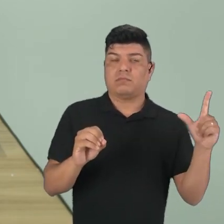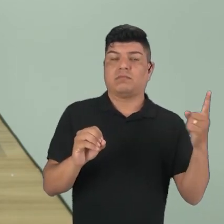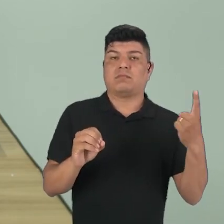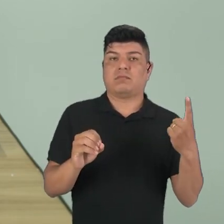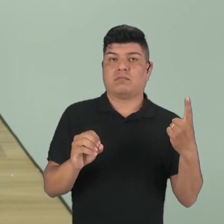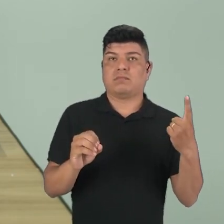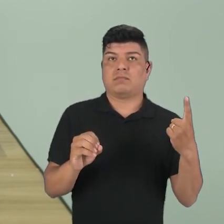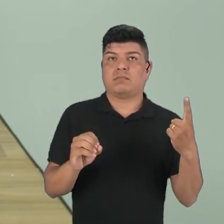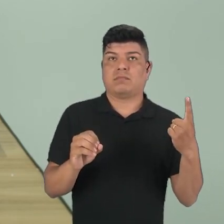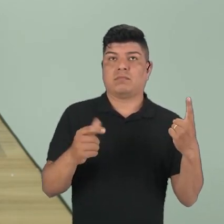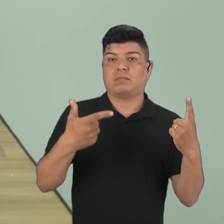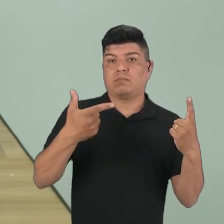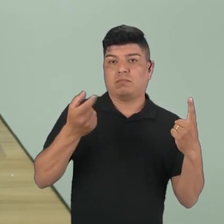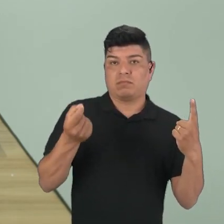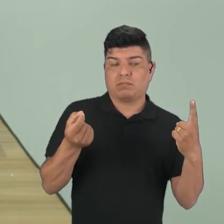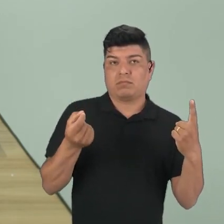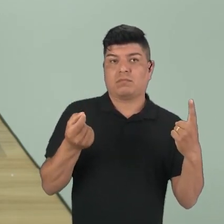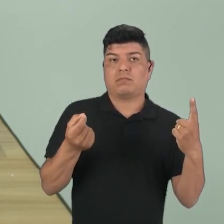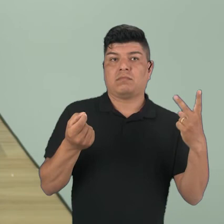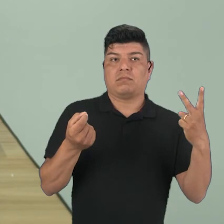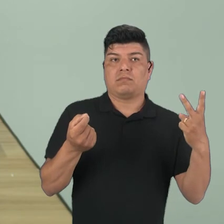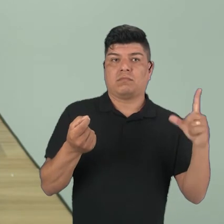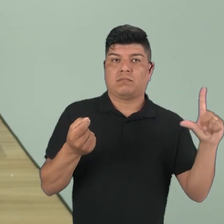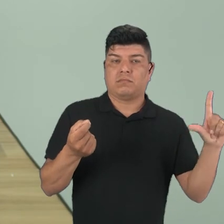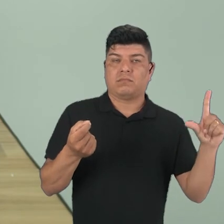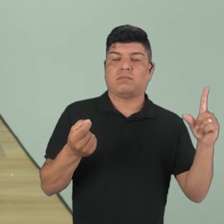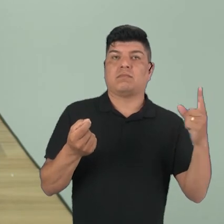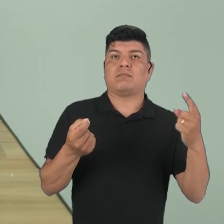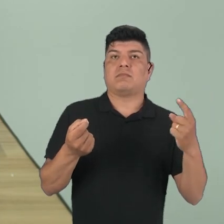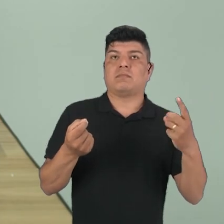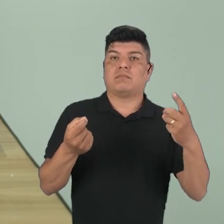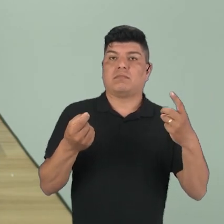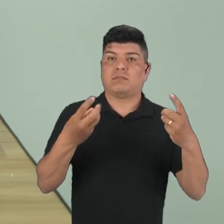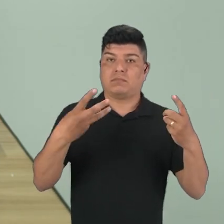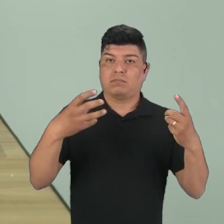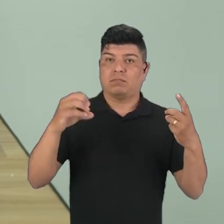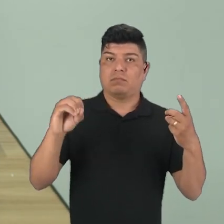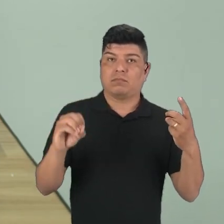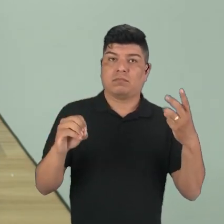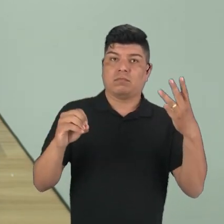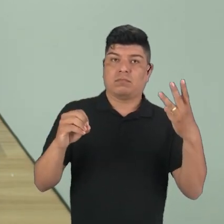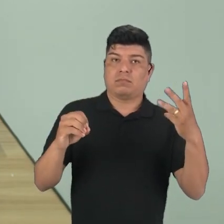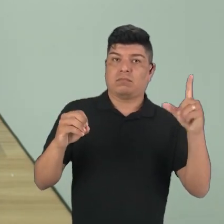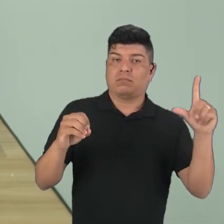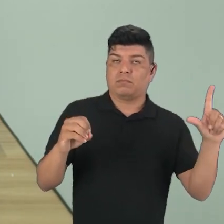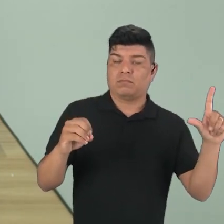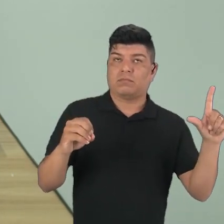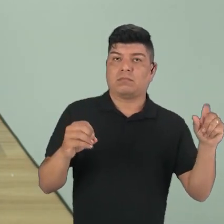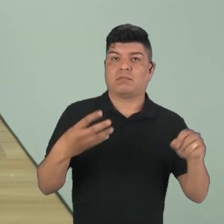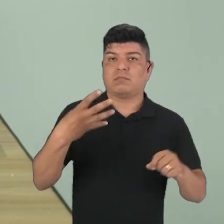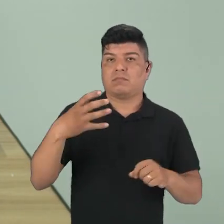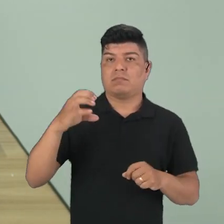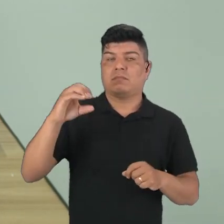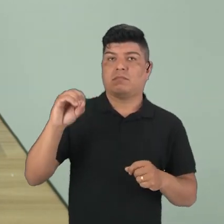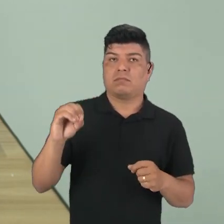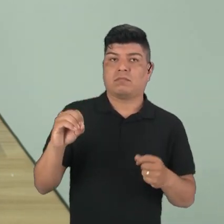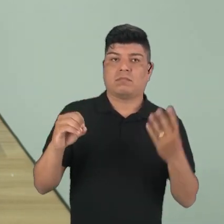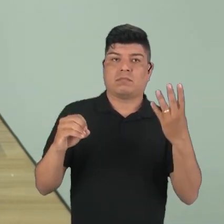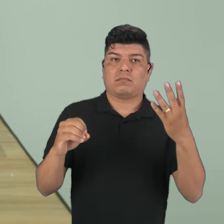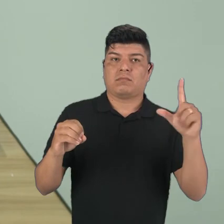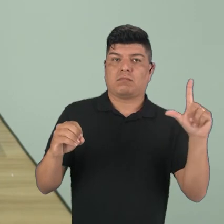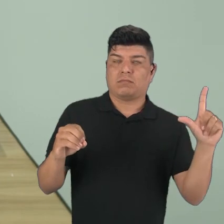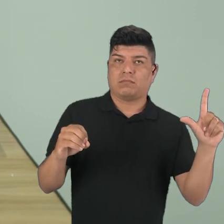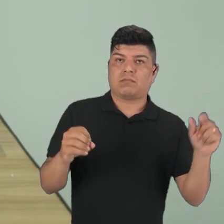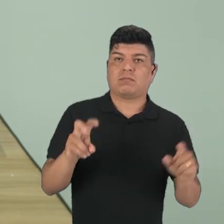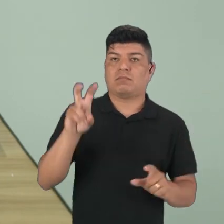litro. 20, 2 litros. 30, 3 litros. 40, 4